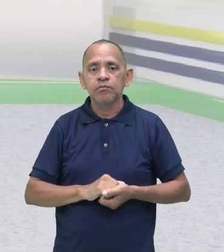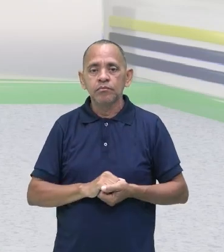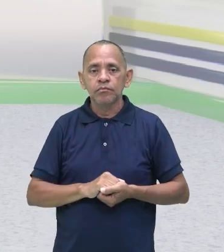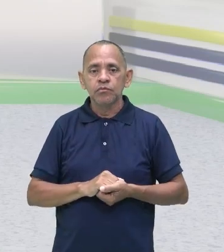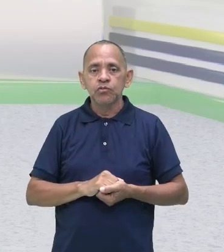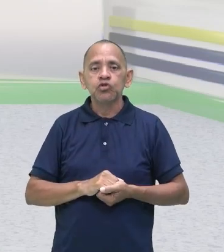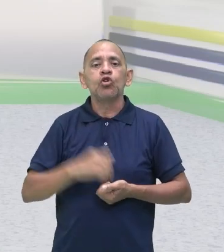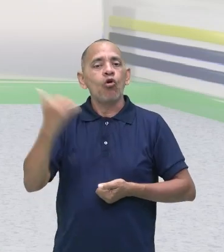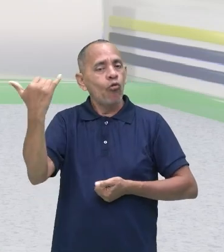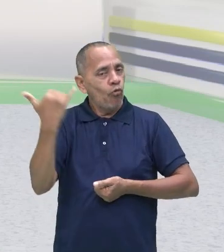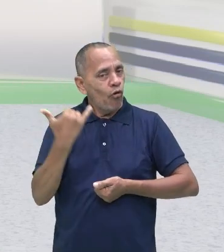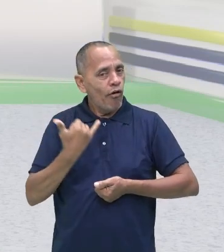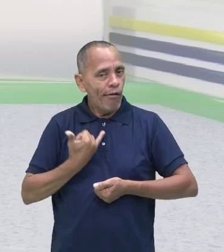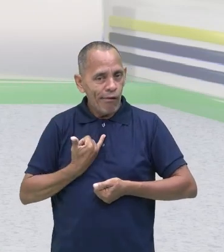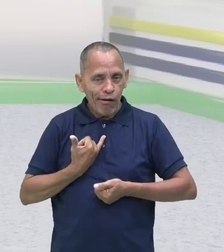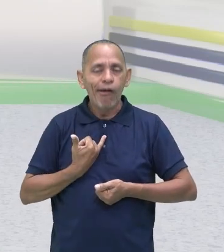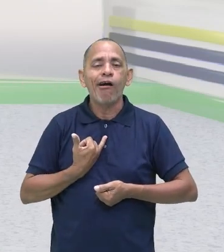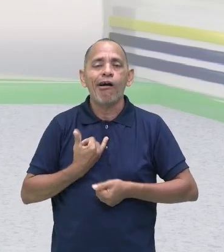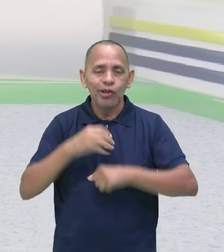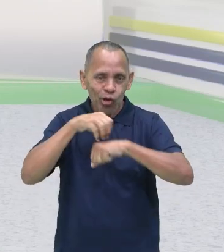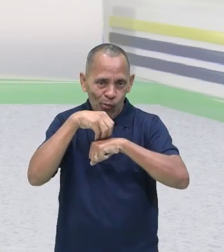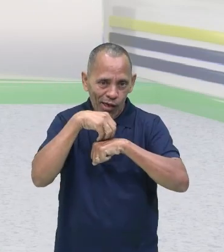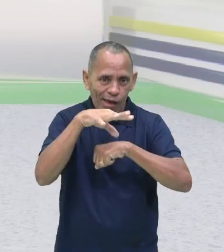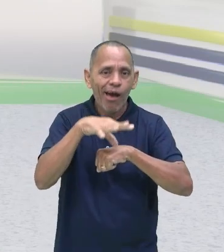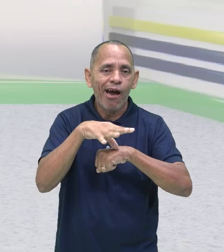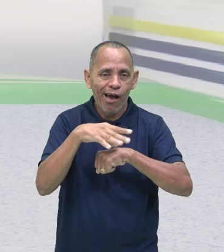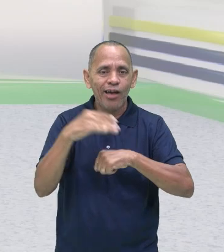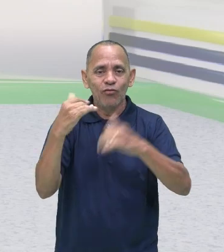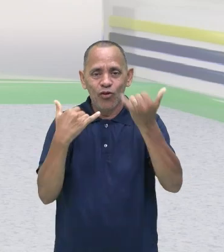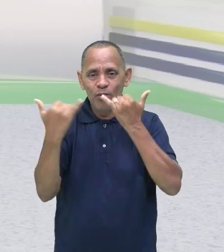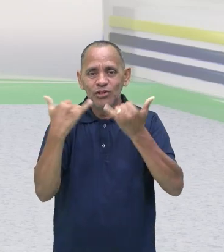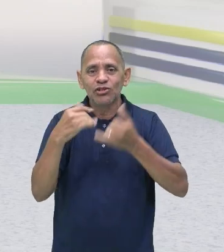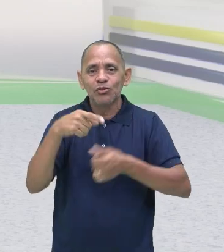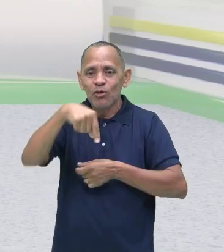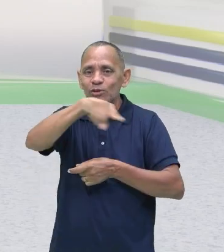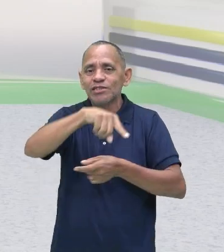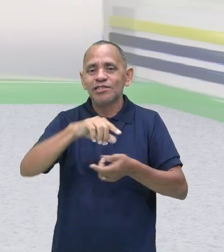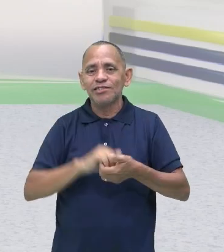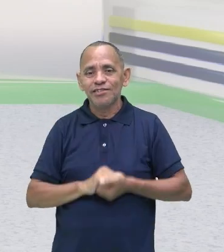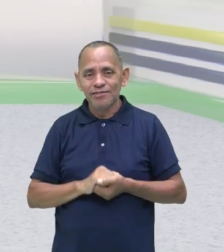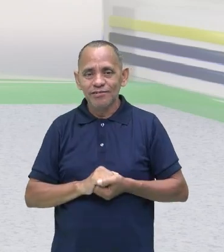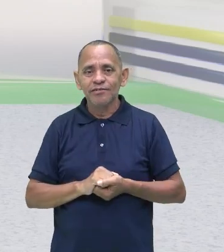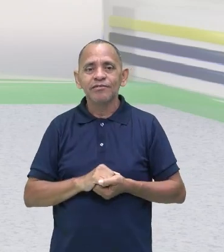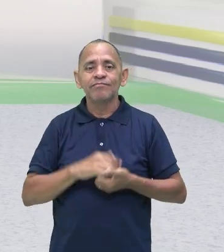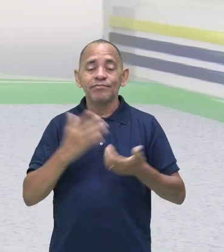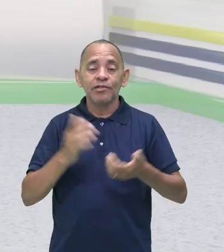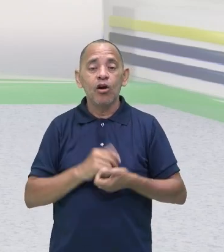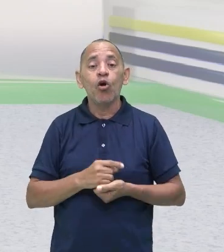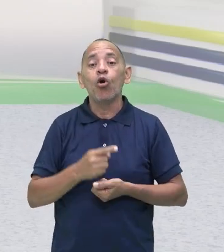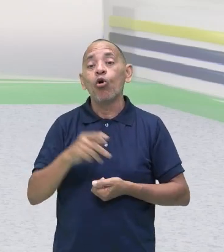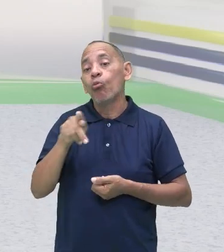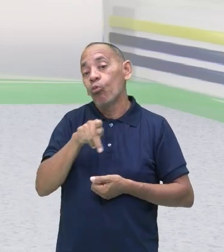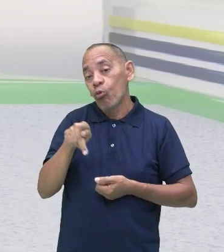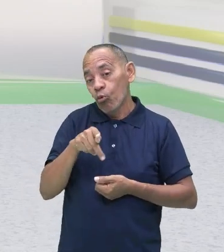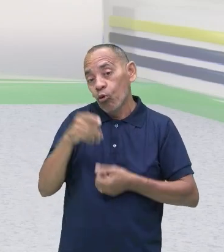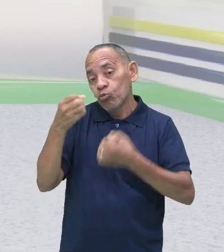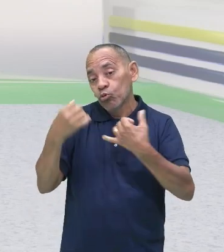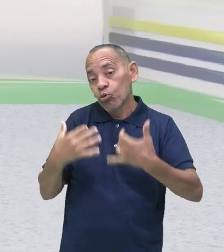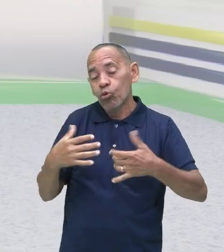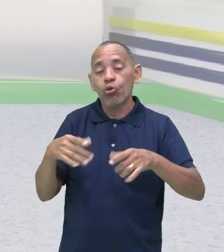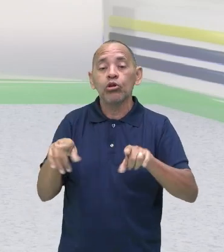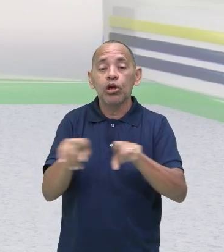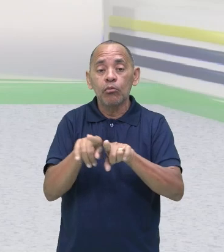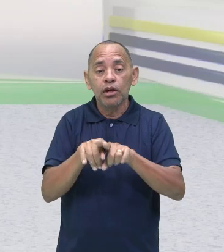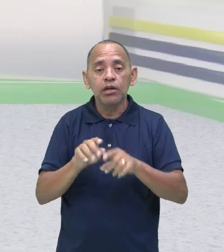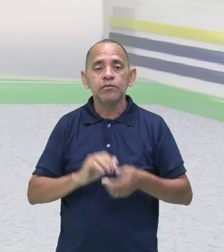dar a notícia para vocês. Com toda certeza, a gente já Sim. está ansioso. Isso. Então, conforme a professora Kaelen falou, todo o